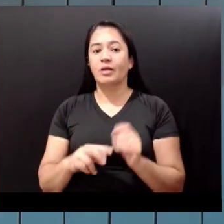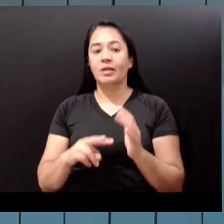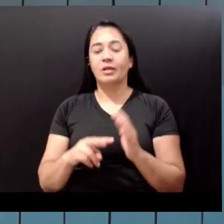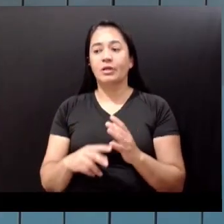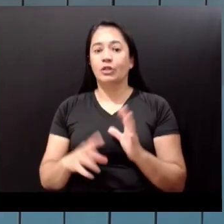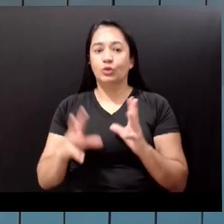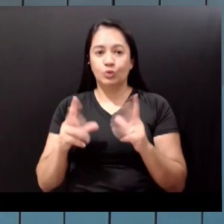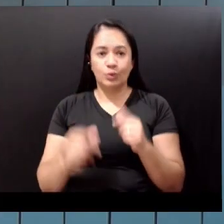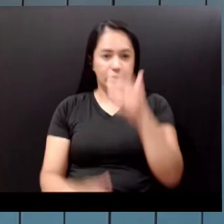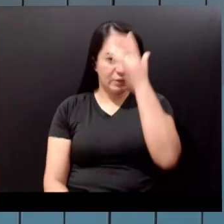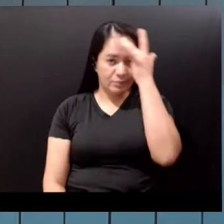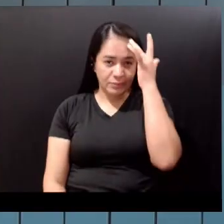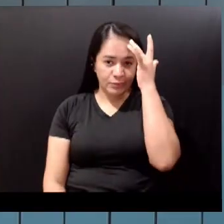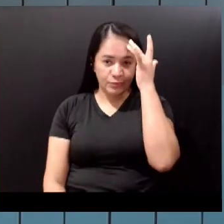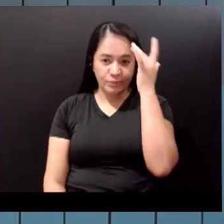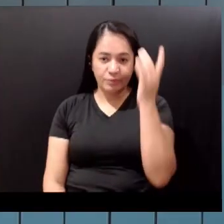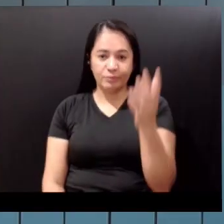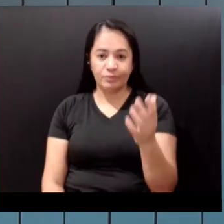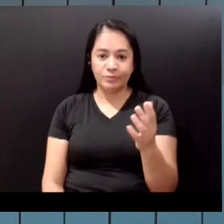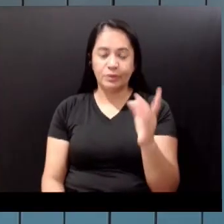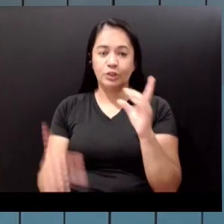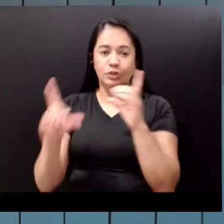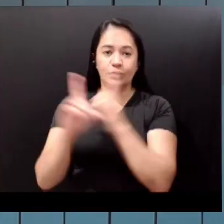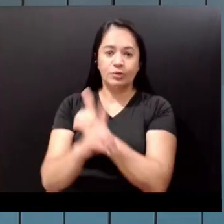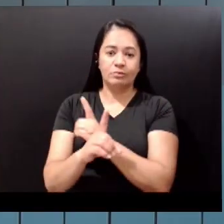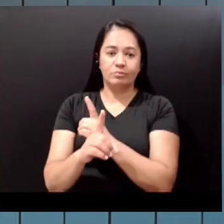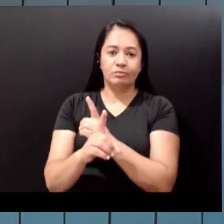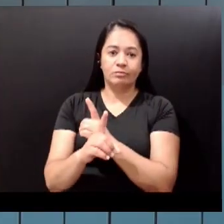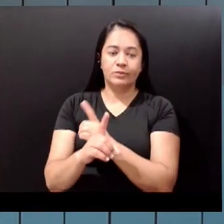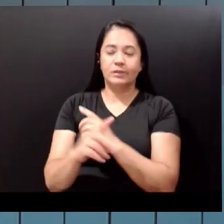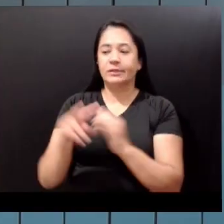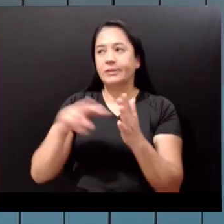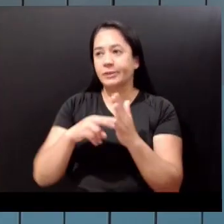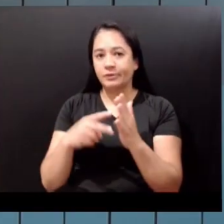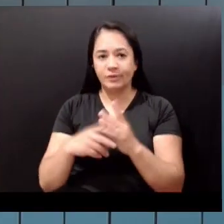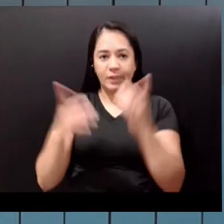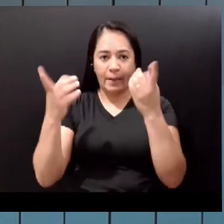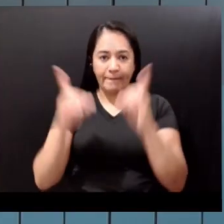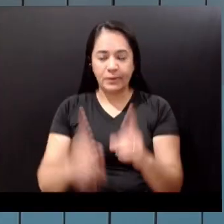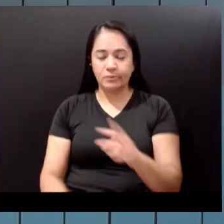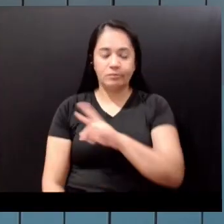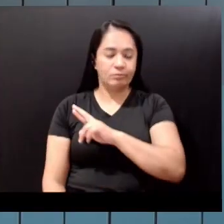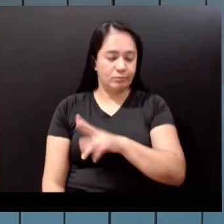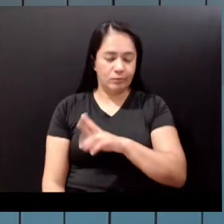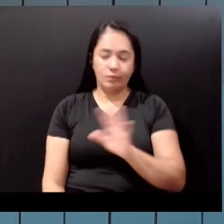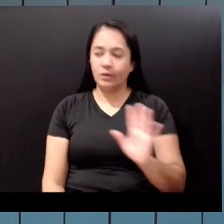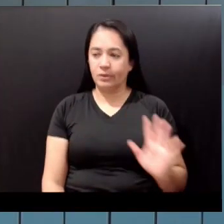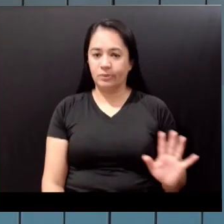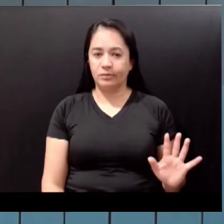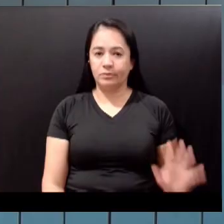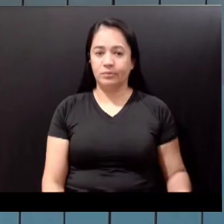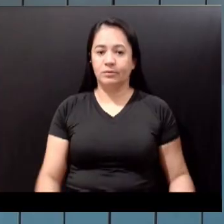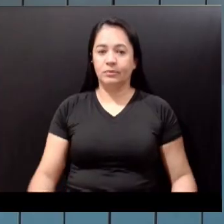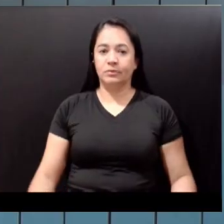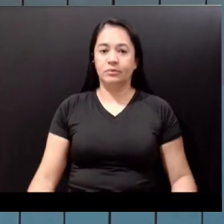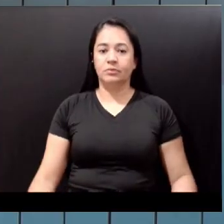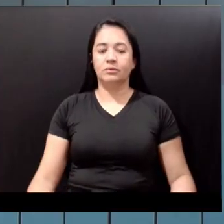não significa que todas as pessoas diagnosticadas serão PCD, ou seja, pessoa com deficiência, é